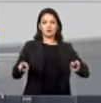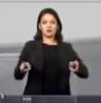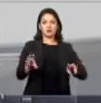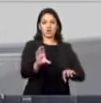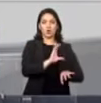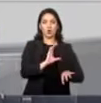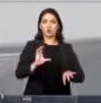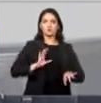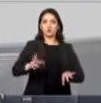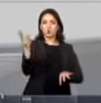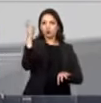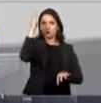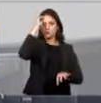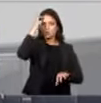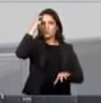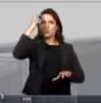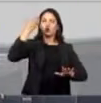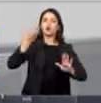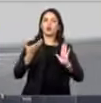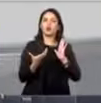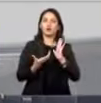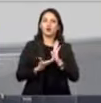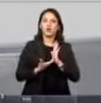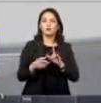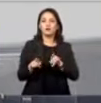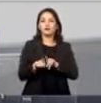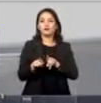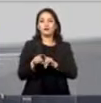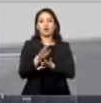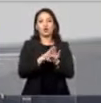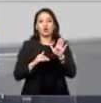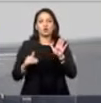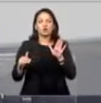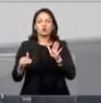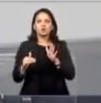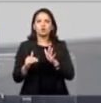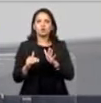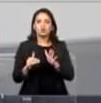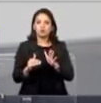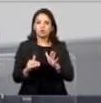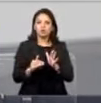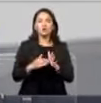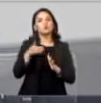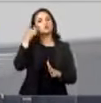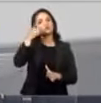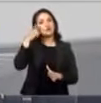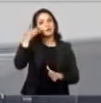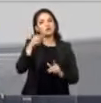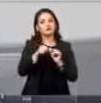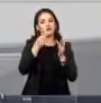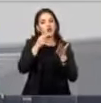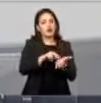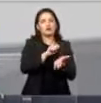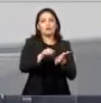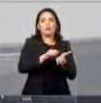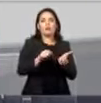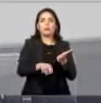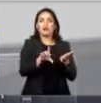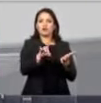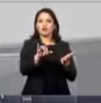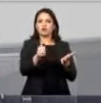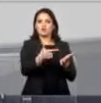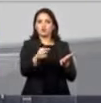Câmara dos Deputados e os parlamentares que subscreveram a carta endereçada à Vossa Excelência em 28 de